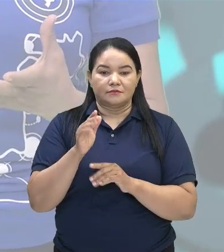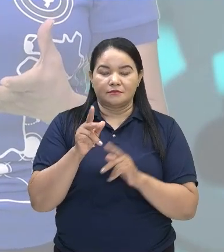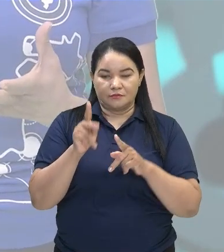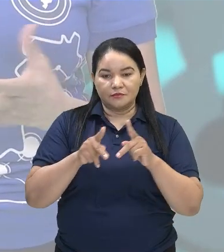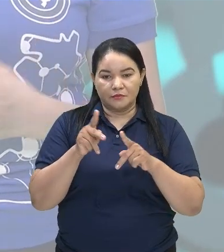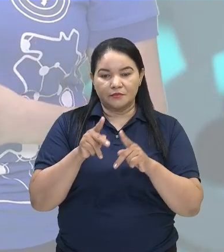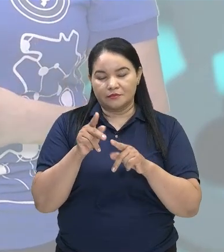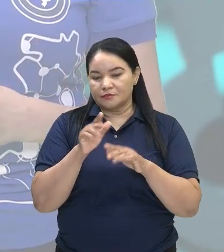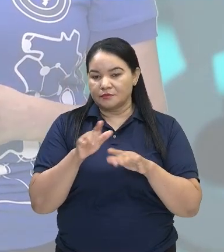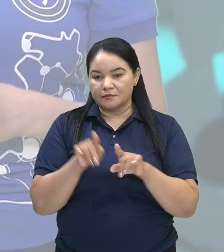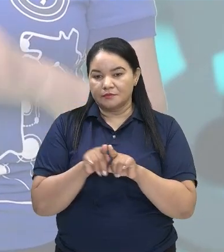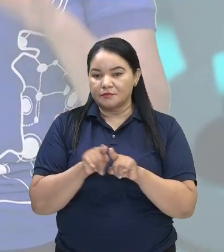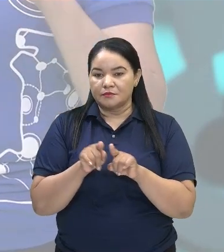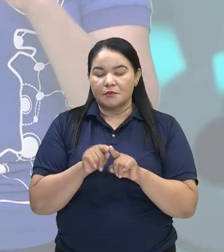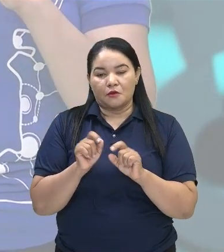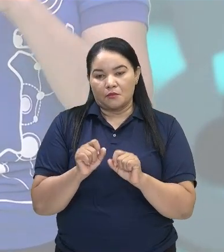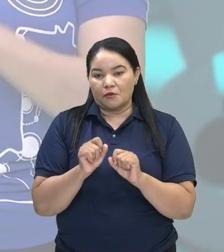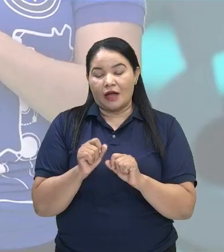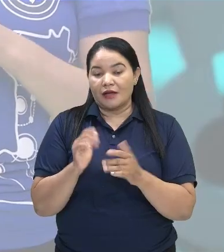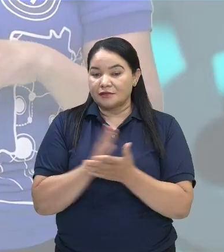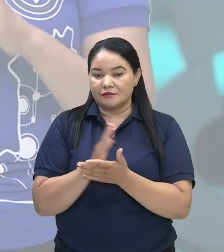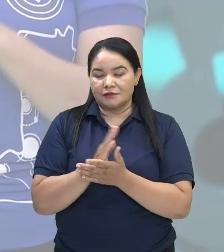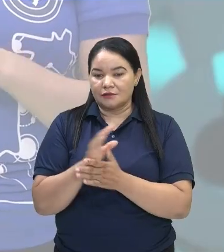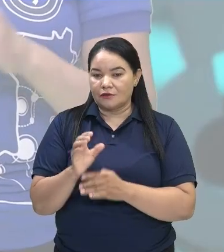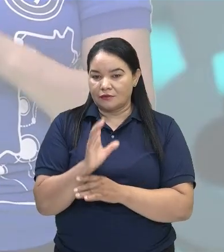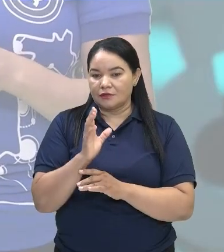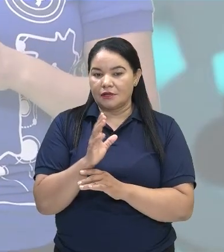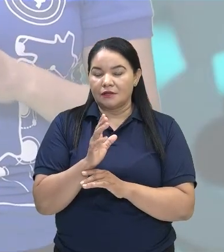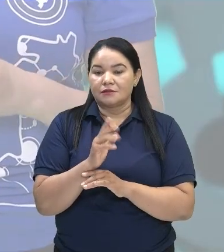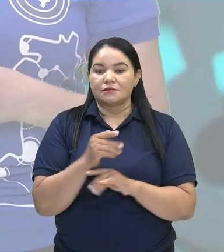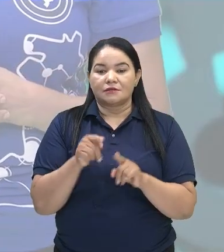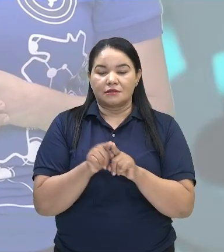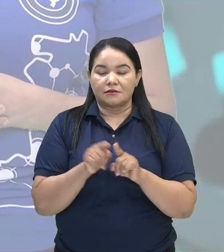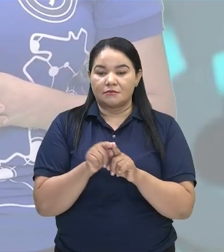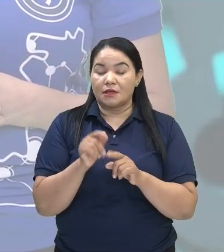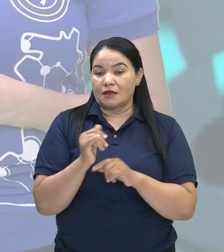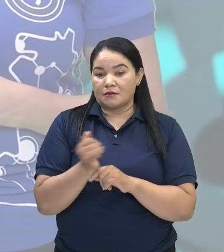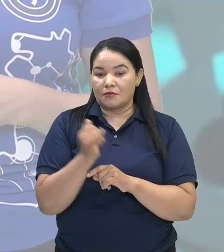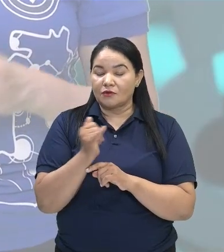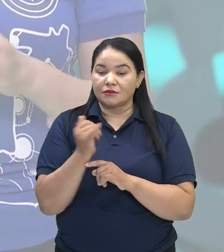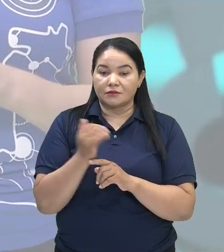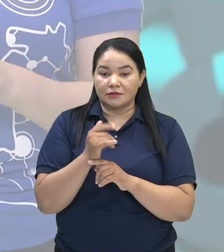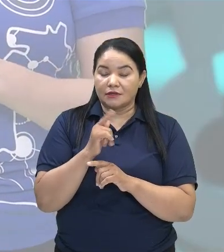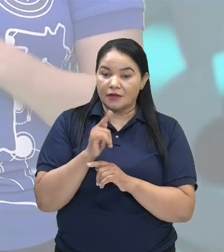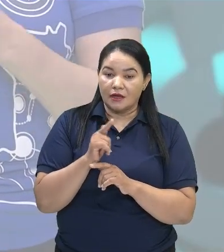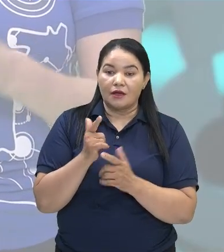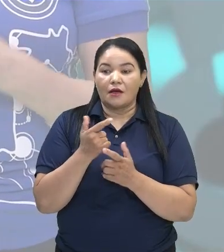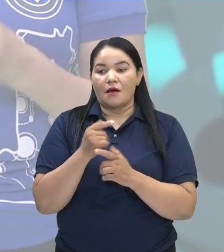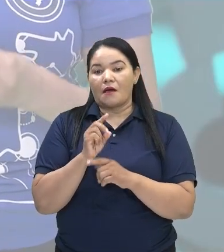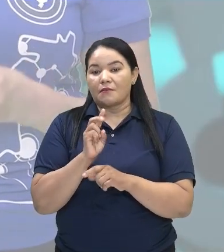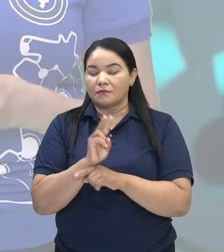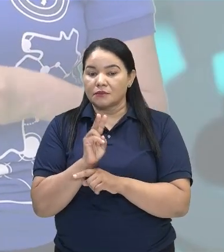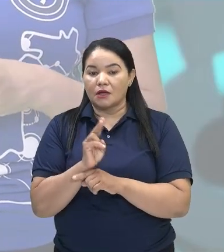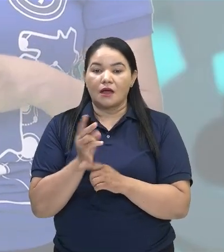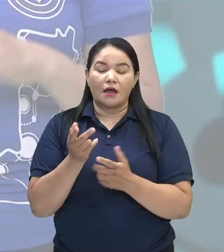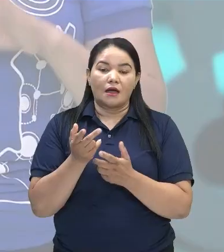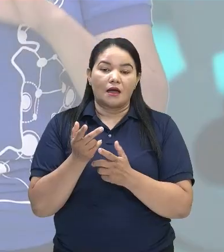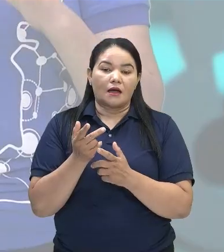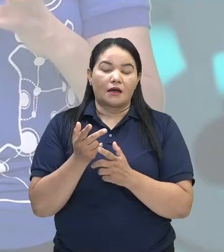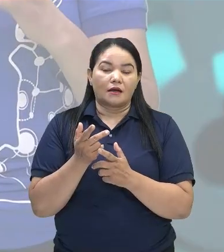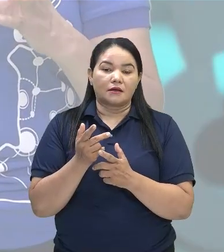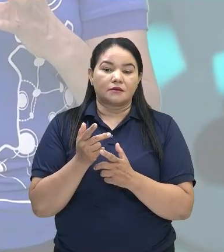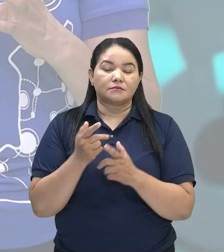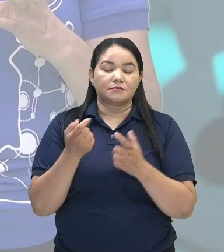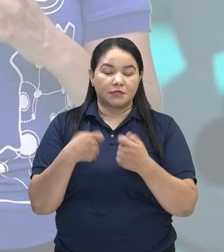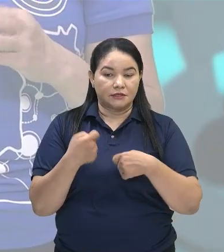muitas vezes, como nós vimos da água, sobre a importância, né, de preservar a água, por exemplo, que está